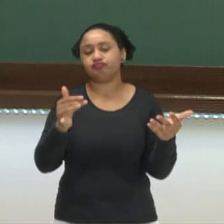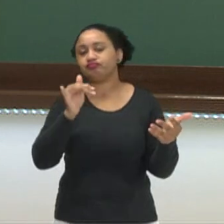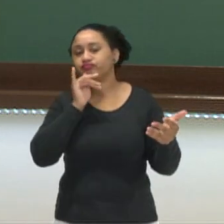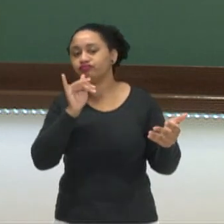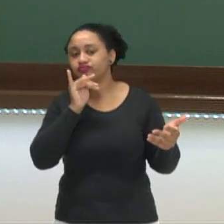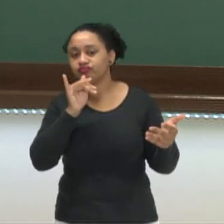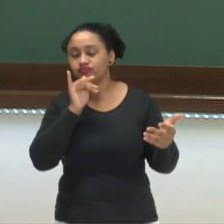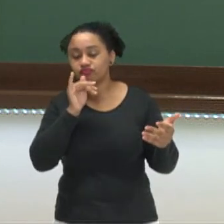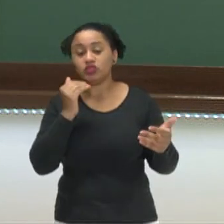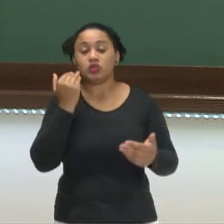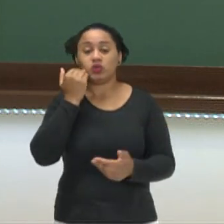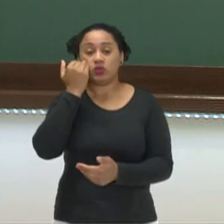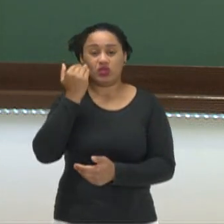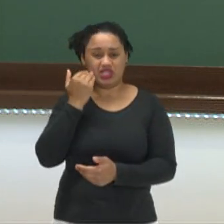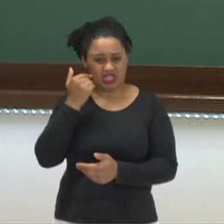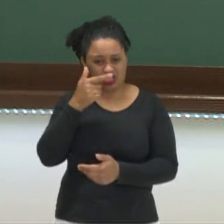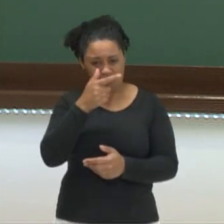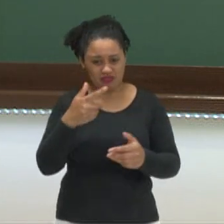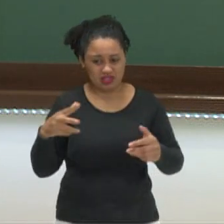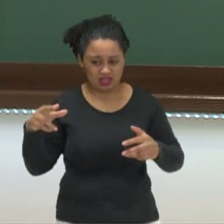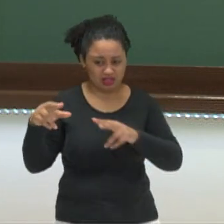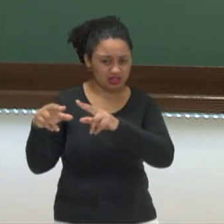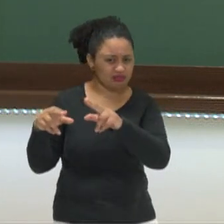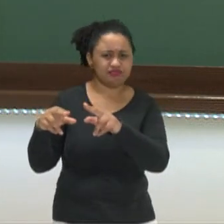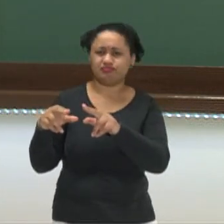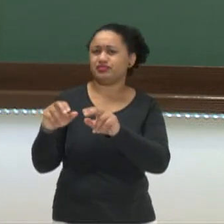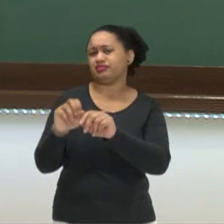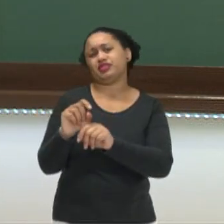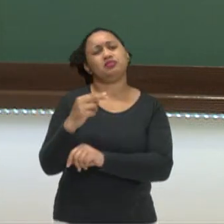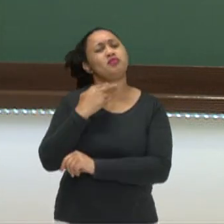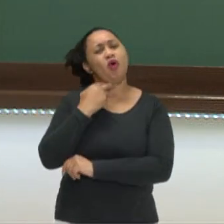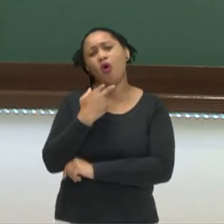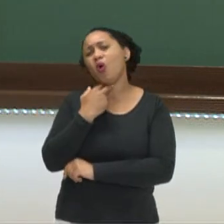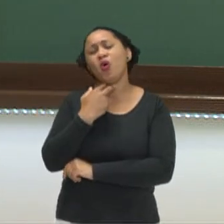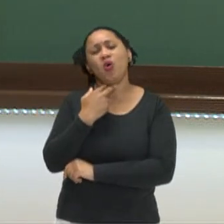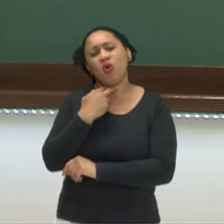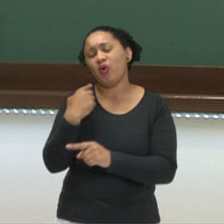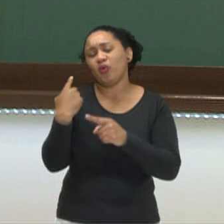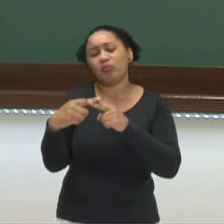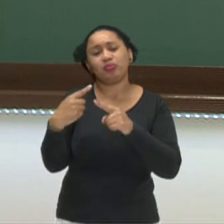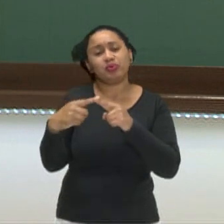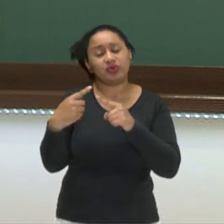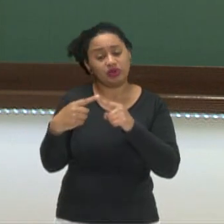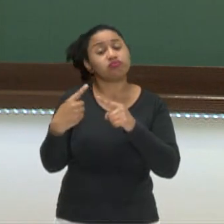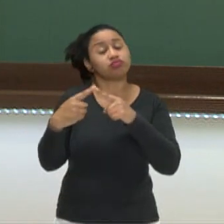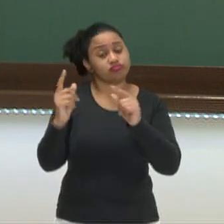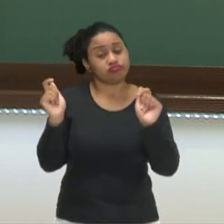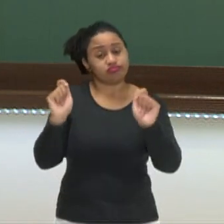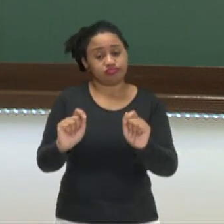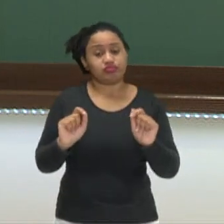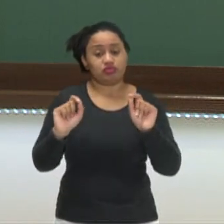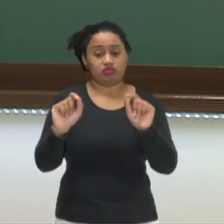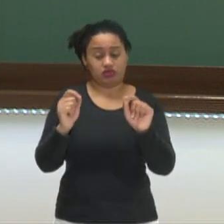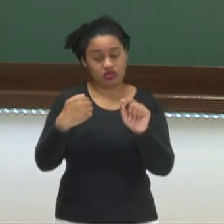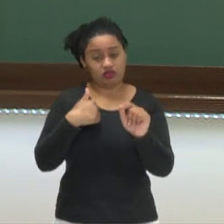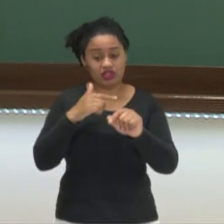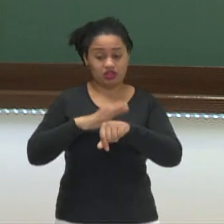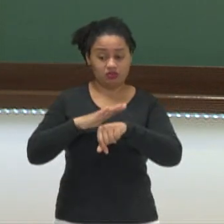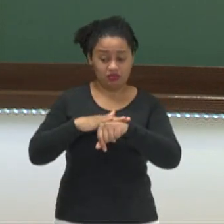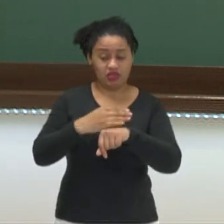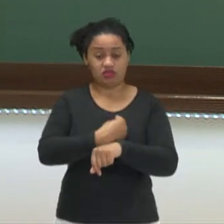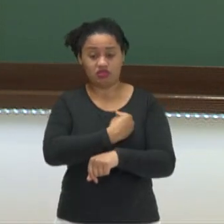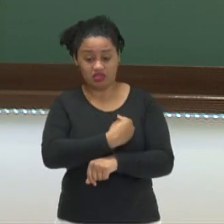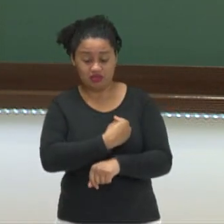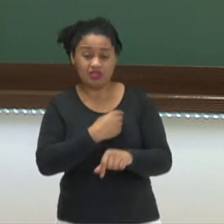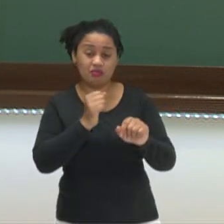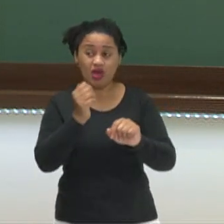exemplo, um adolescente vai fazer vasectomia? Claro que não. Por quê? Porque possivelmente vai chegar um momento da vida que ele